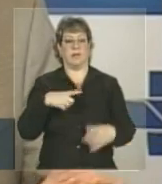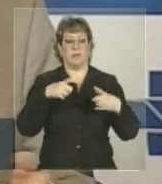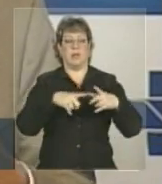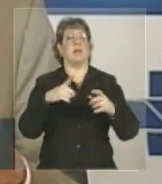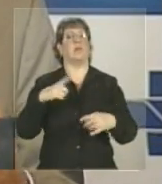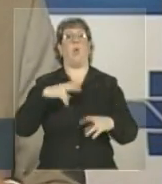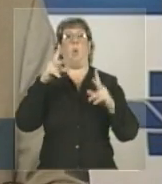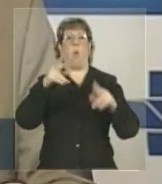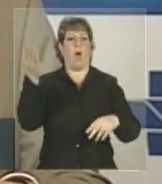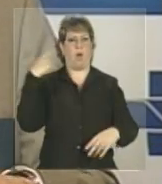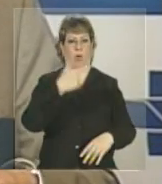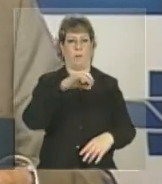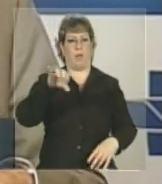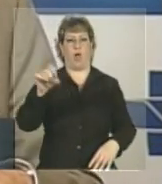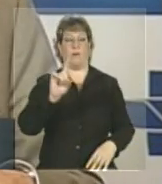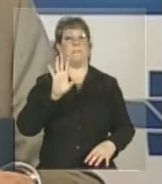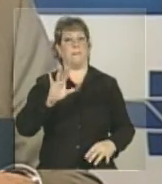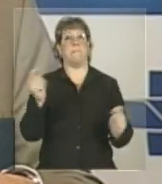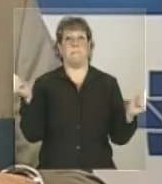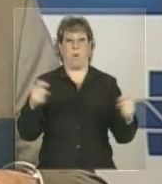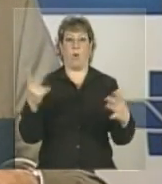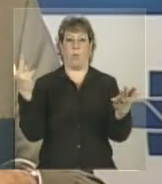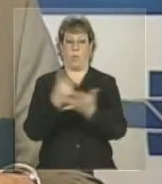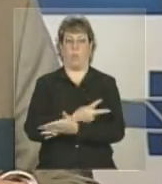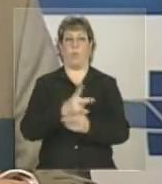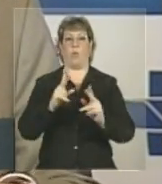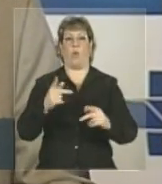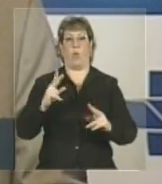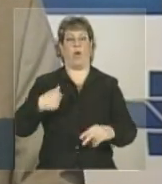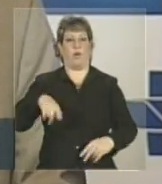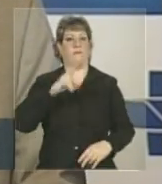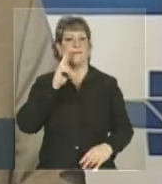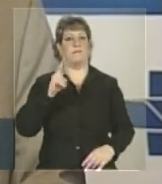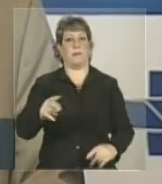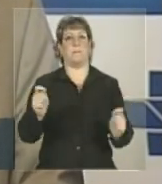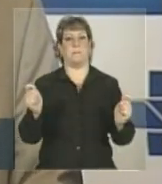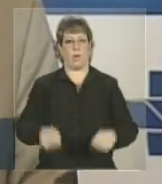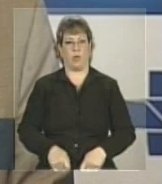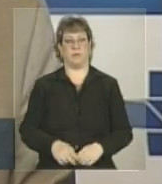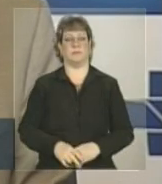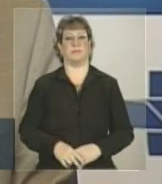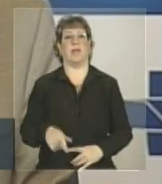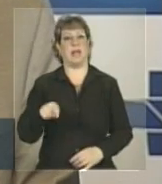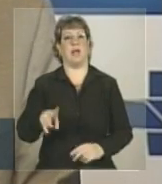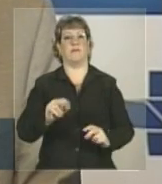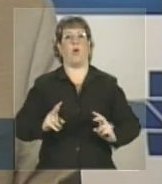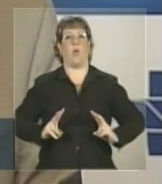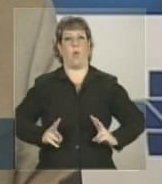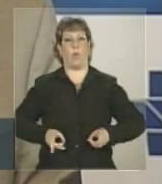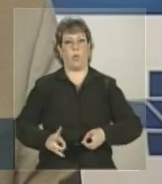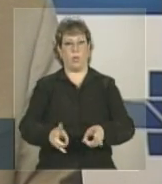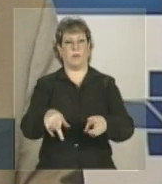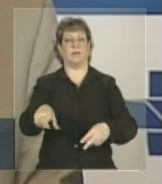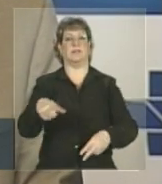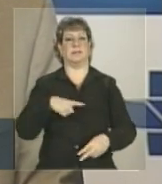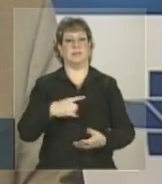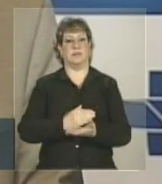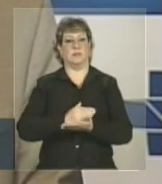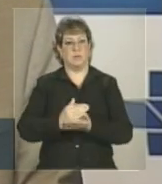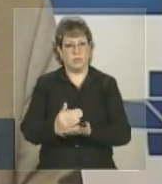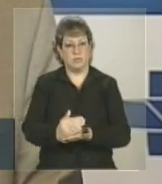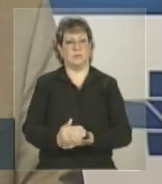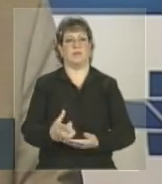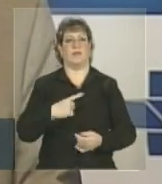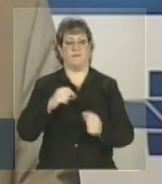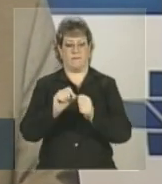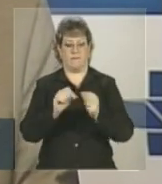em 2009, mas ela pode continuar ocorrendo, como a gente vai ver. Por isso que ela continua, essa cepa continua na composição da